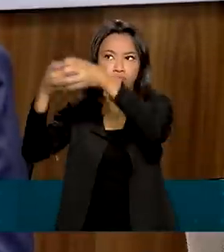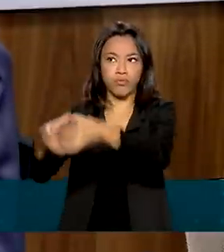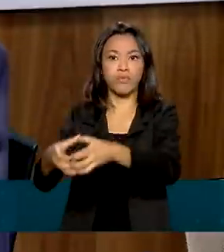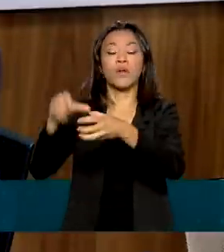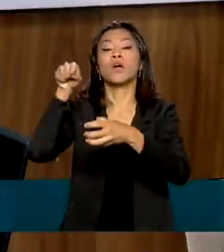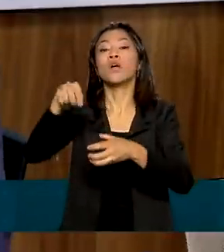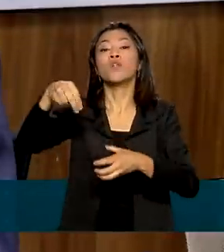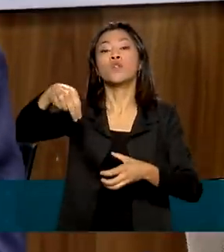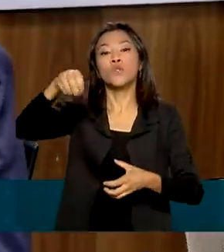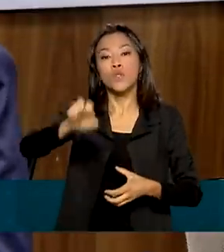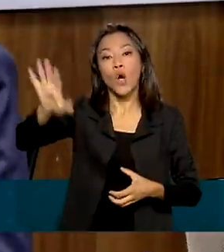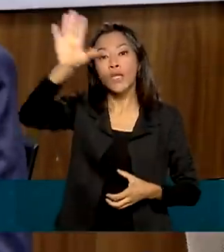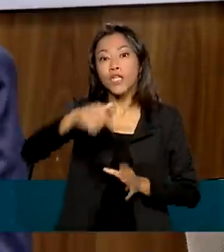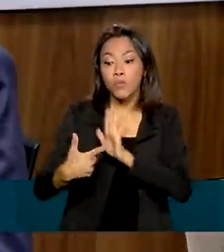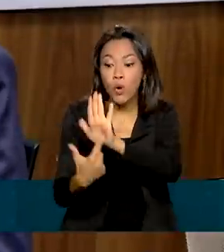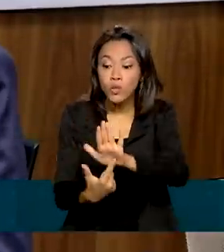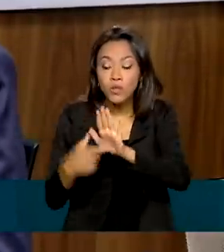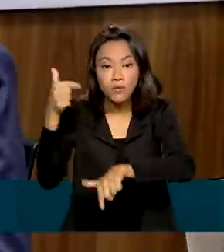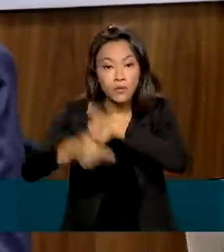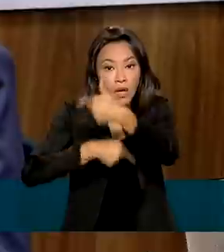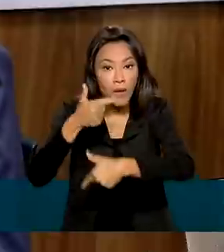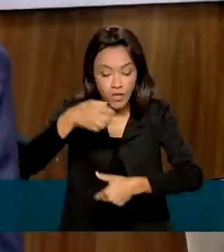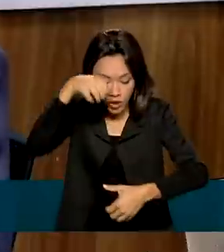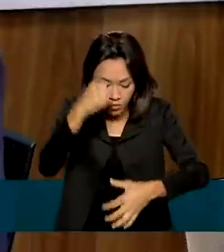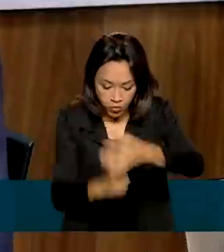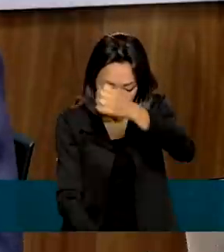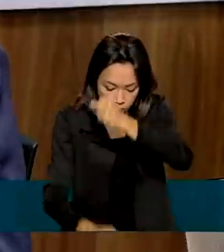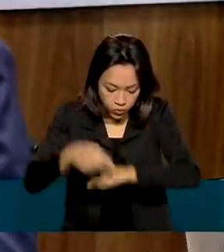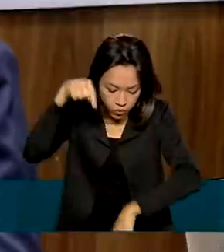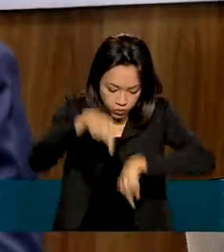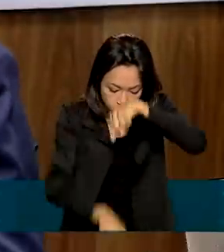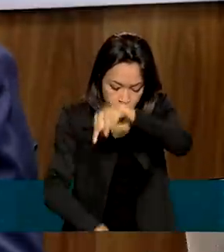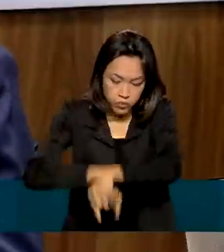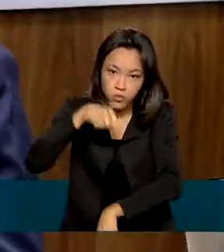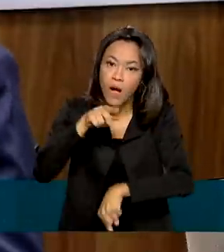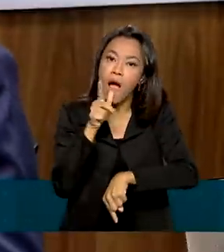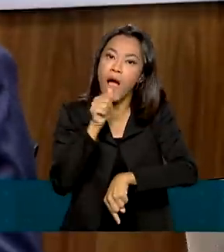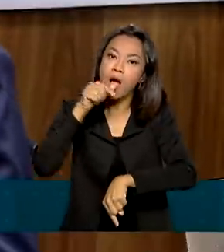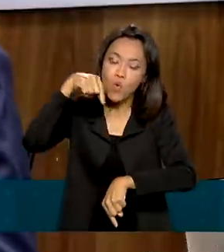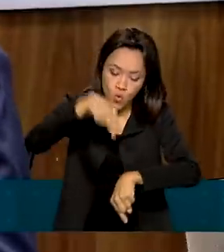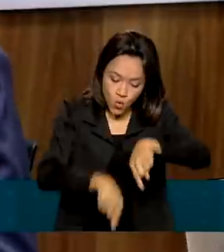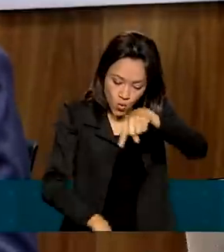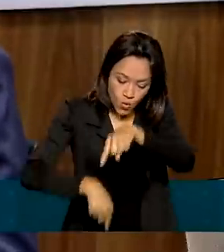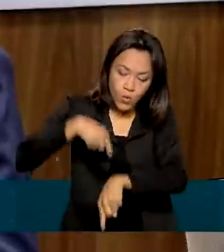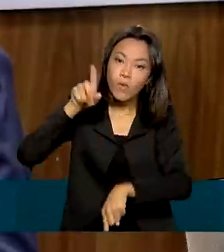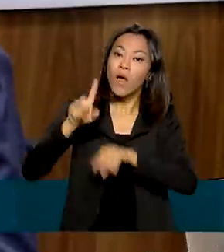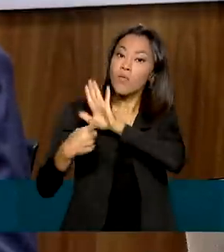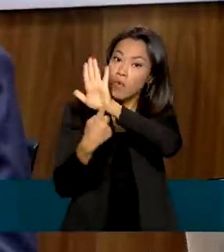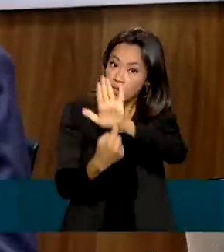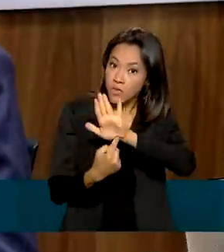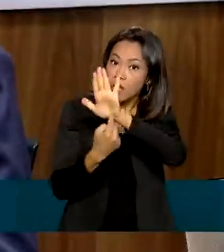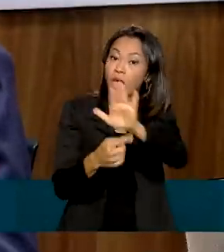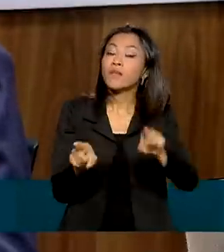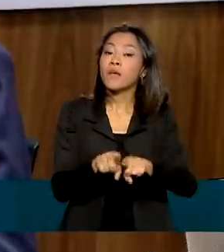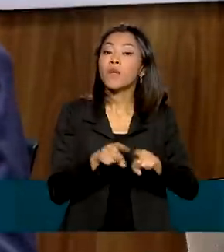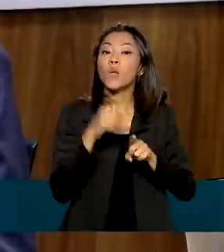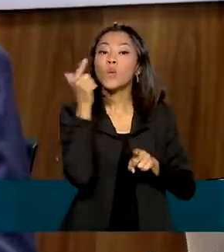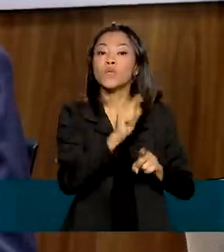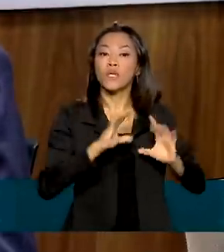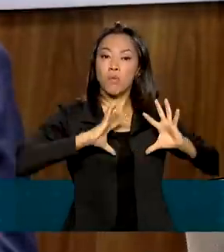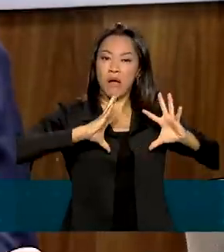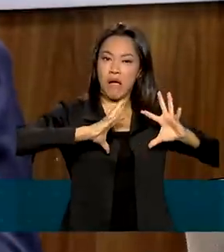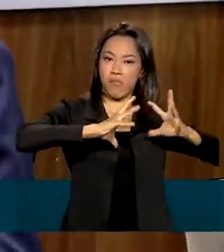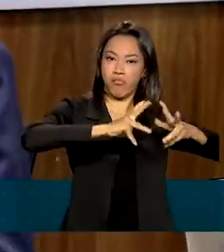trabalho do exército e cavar poços artesianos também eu vou estar é embrionária ainda mas já conseguimos algumas máquinas de Israel